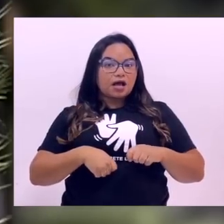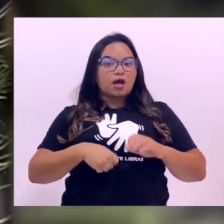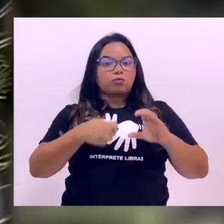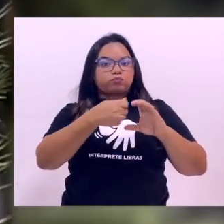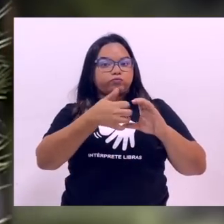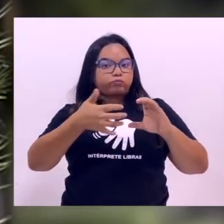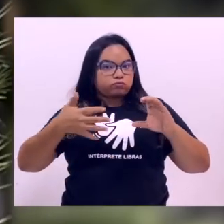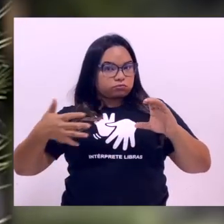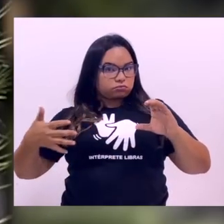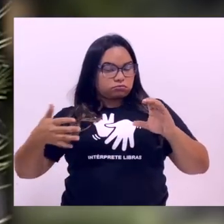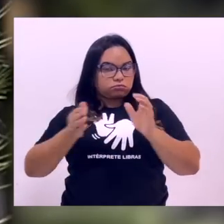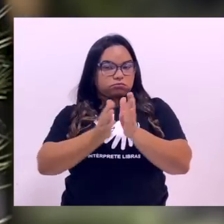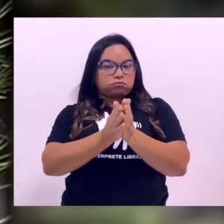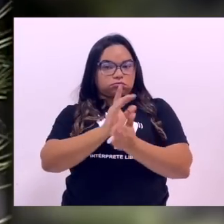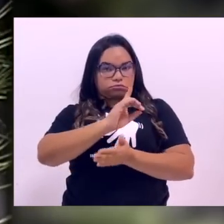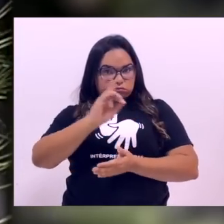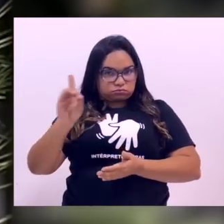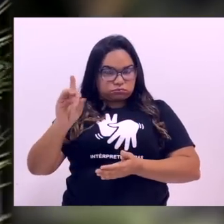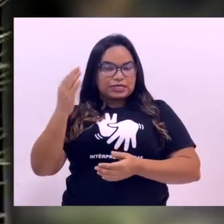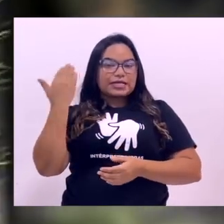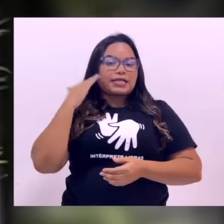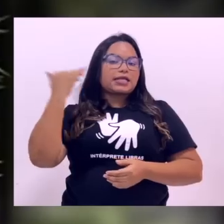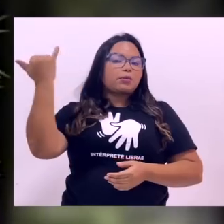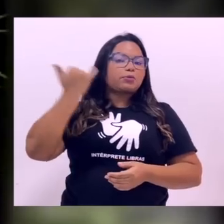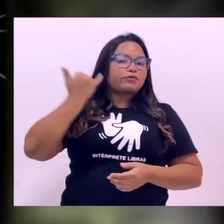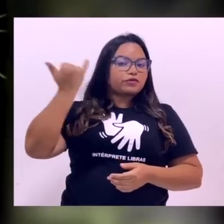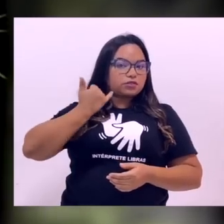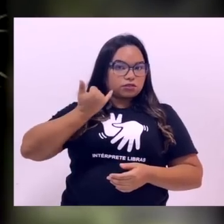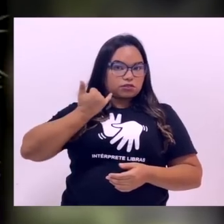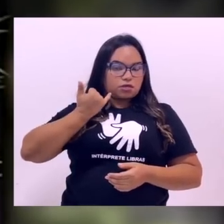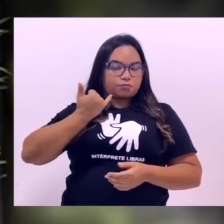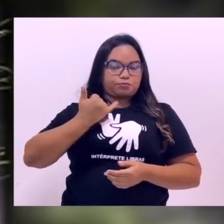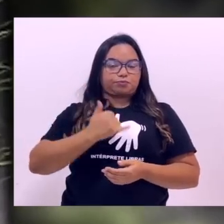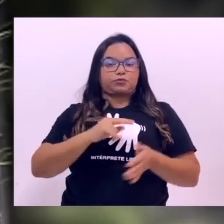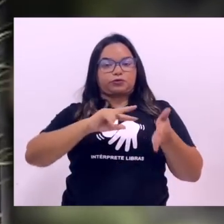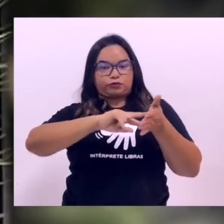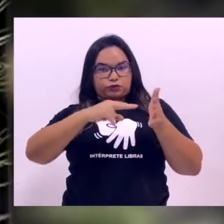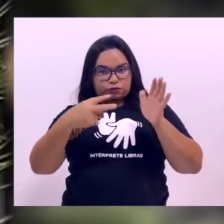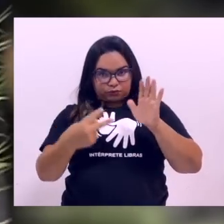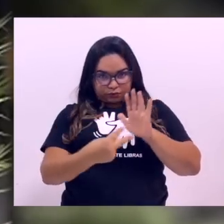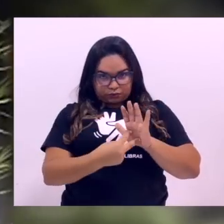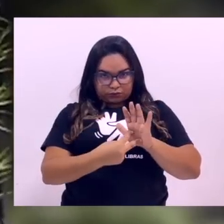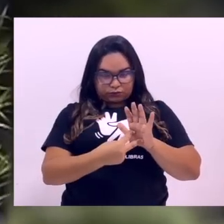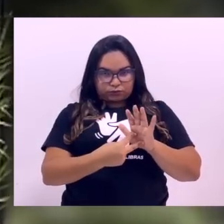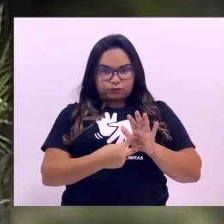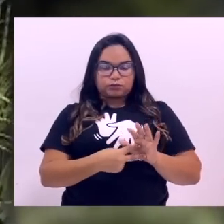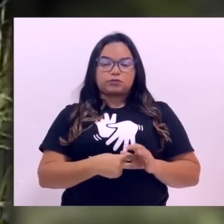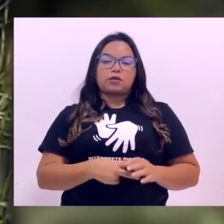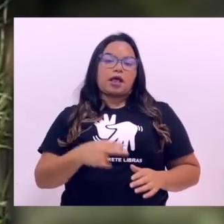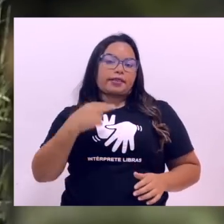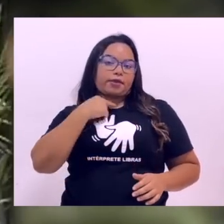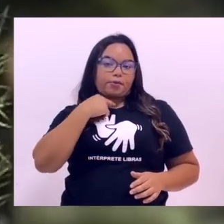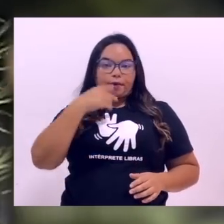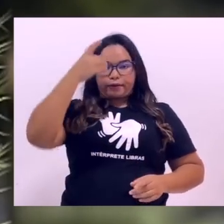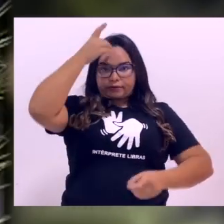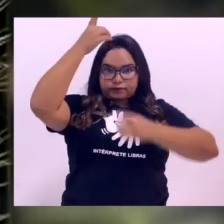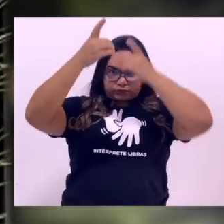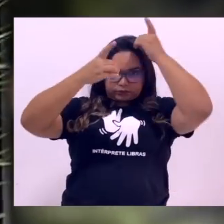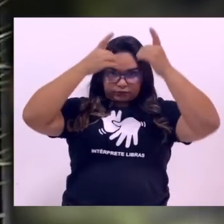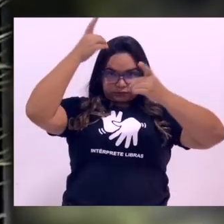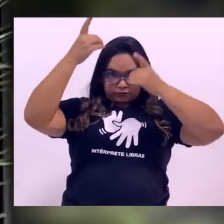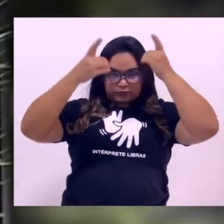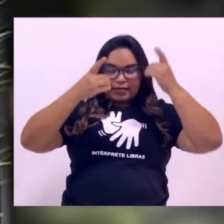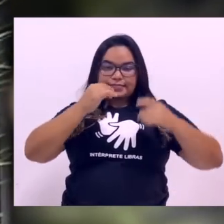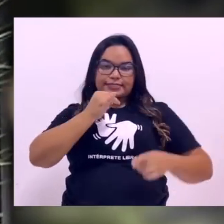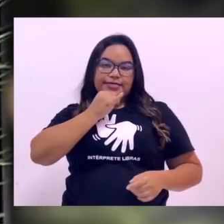temos que aplicar os critérios bíblicos para compreender o que a profecia bíblica nos diz. Não podemos interpretar um